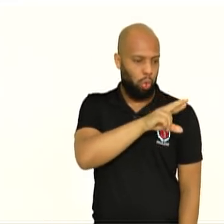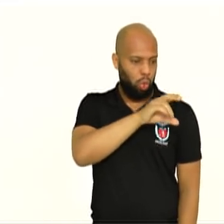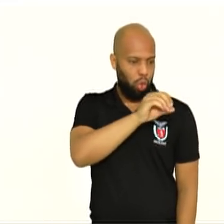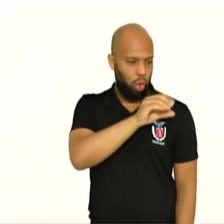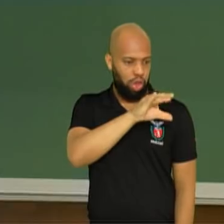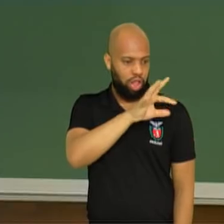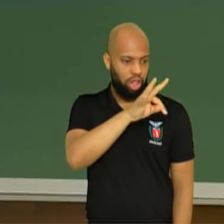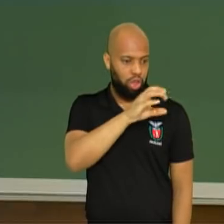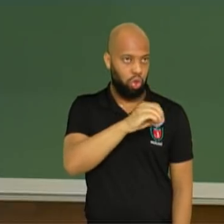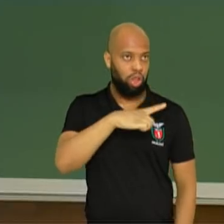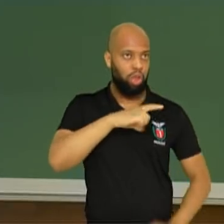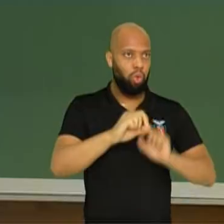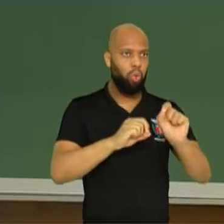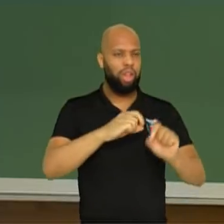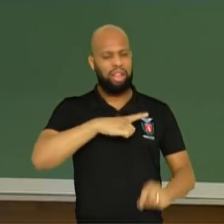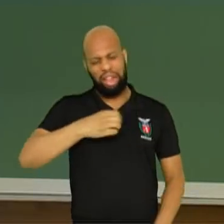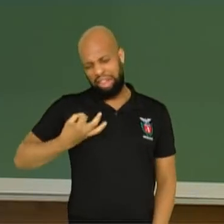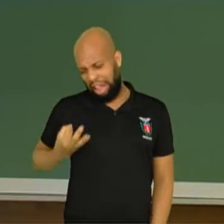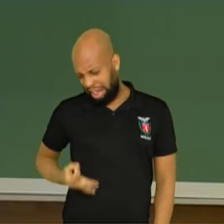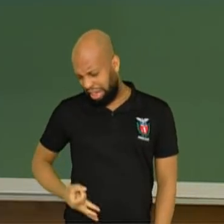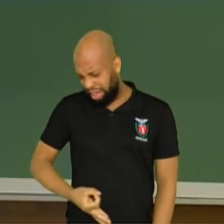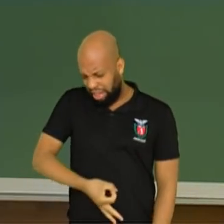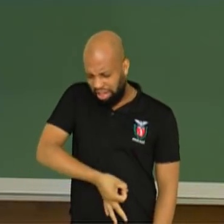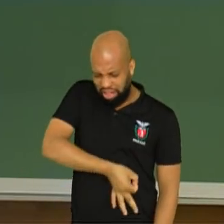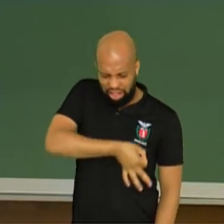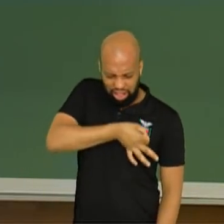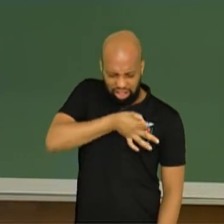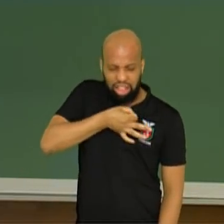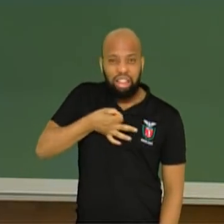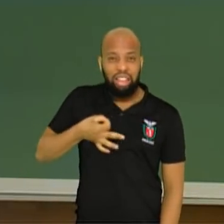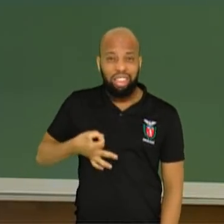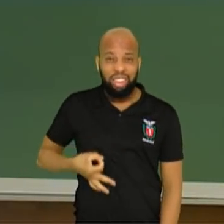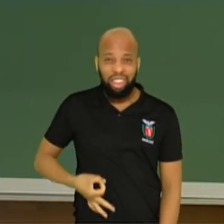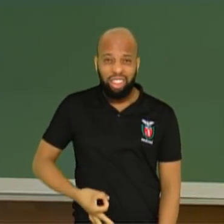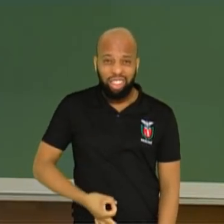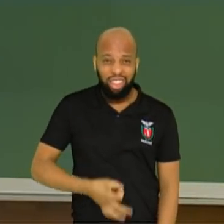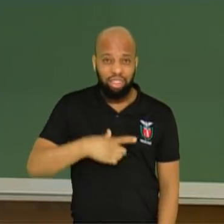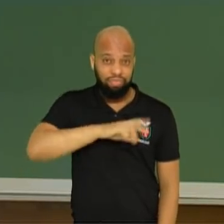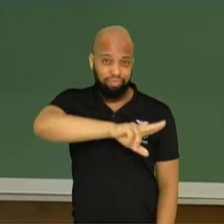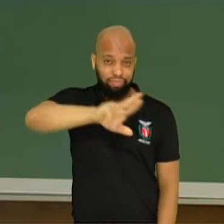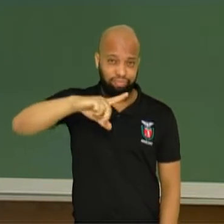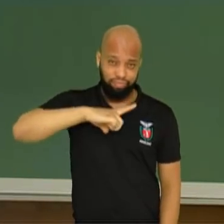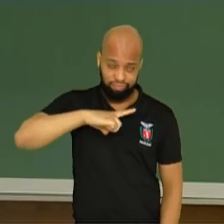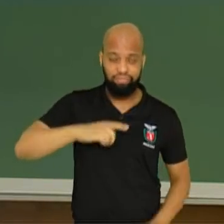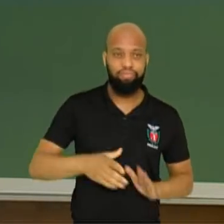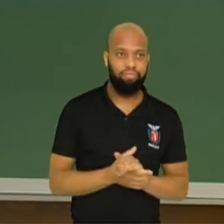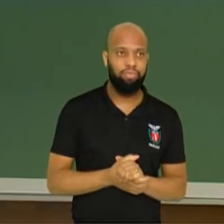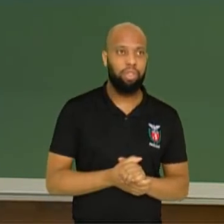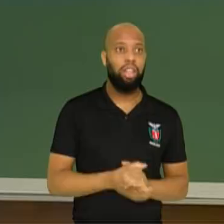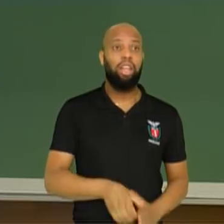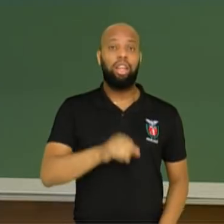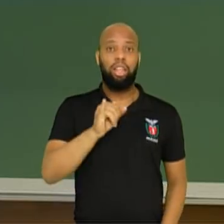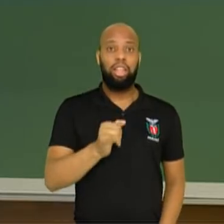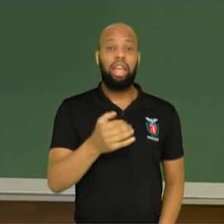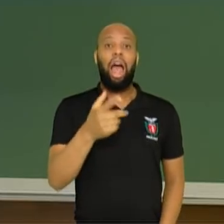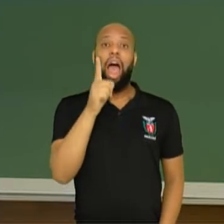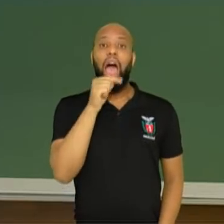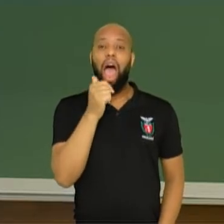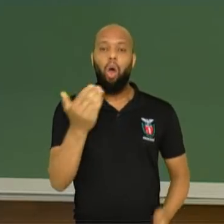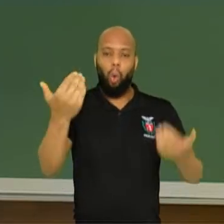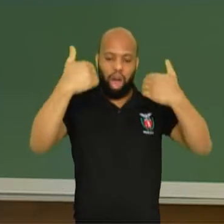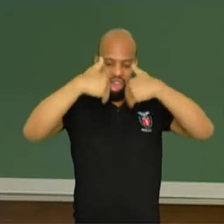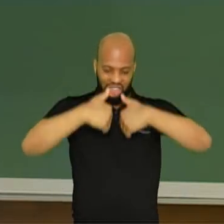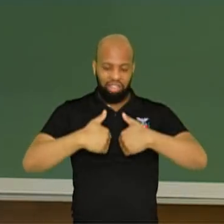ele vai ter o corpo repleto de porócitos, que é onde vão estar as aberturas por onde a água entra. Quando a água entra no corpo